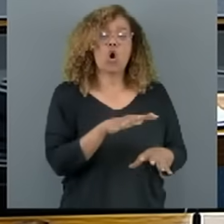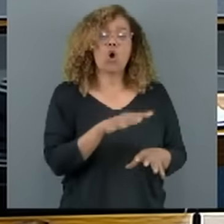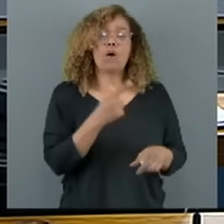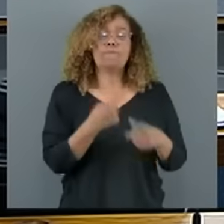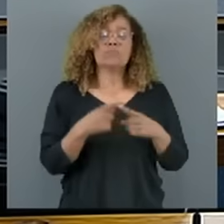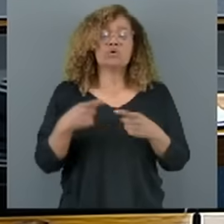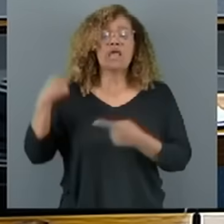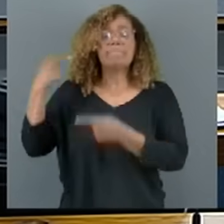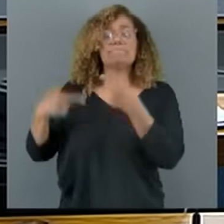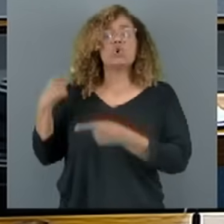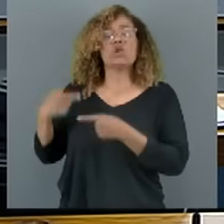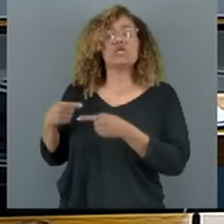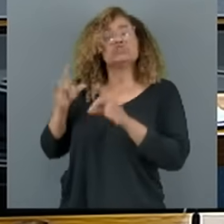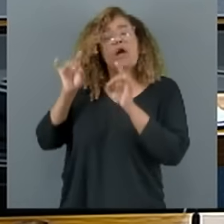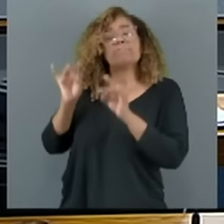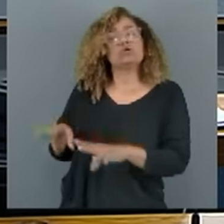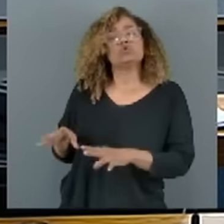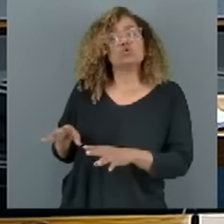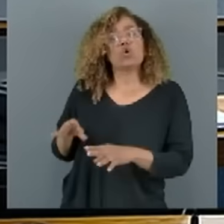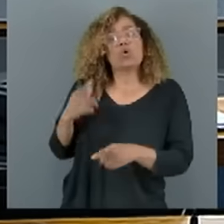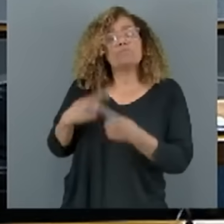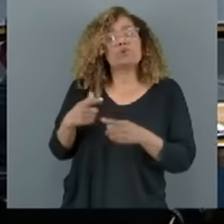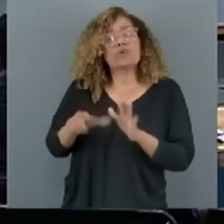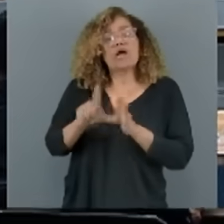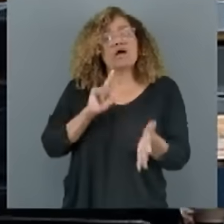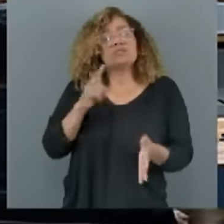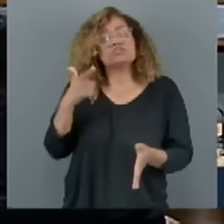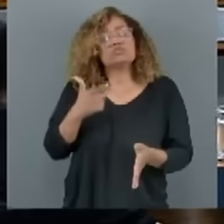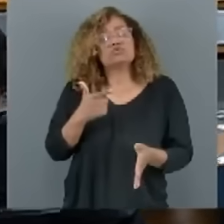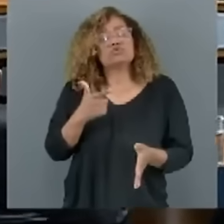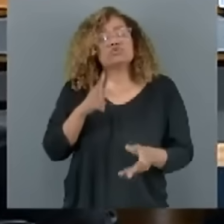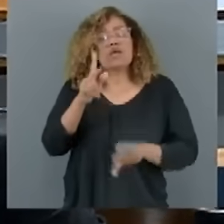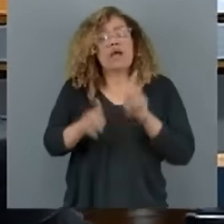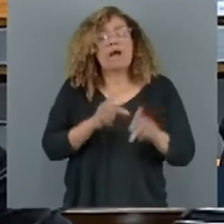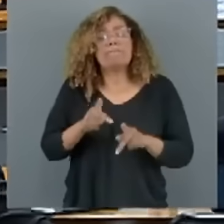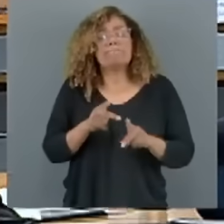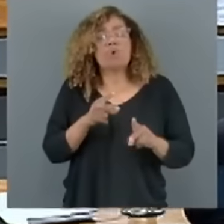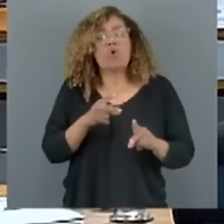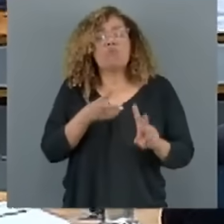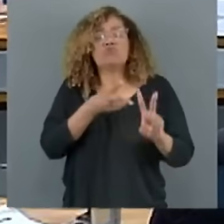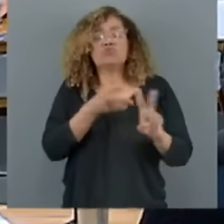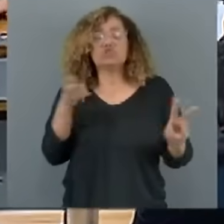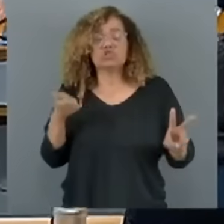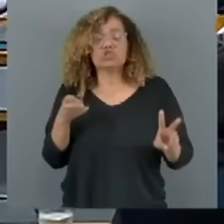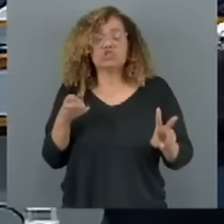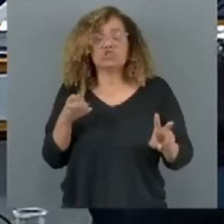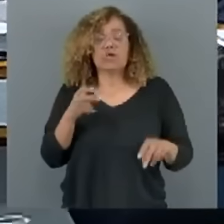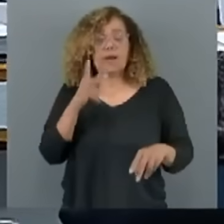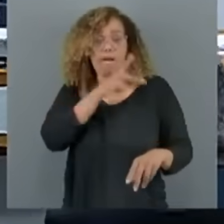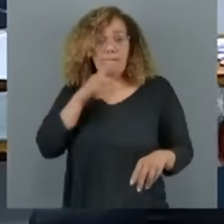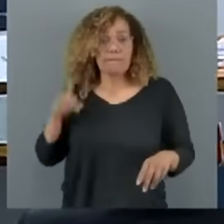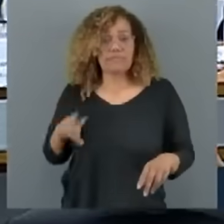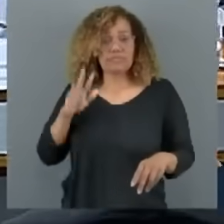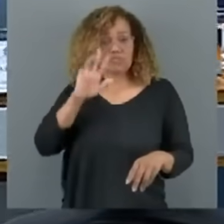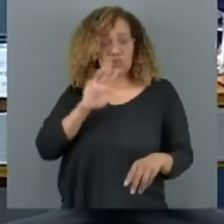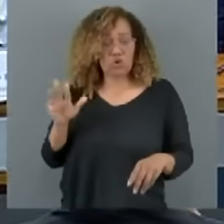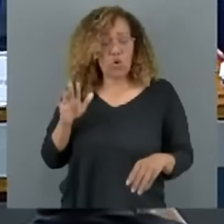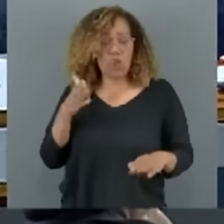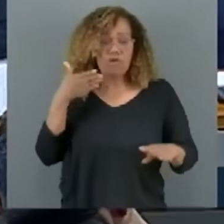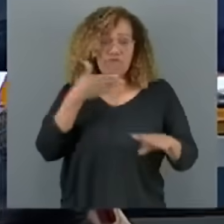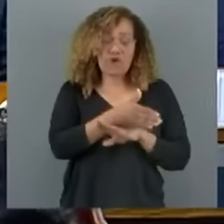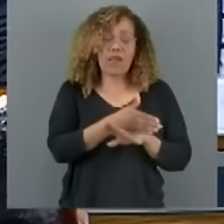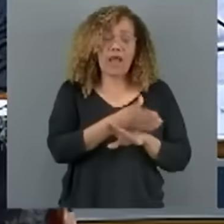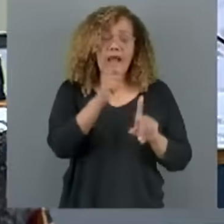políticas para os povos indígenas. O presidente Lula foi lá em fevereiro. Será que